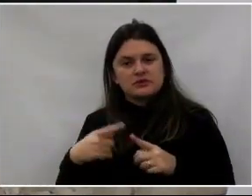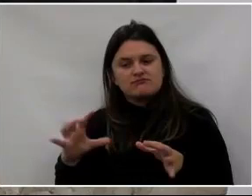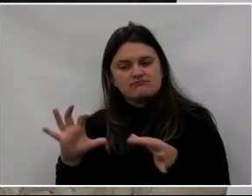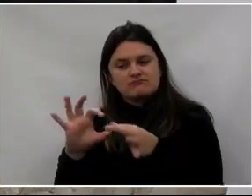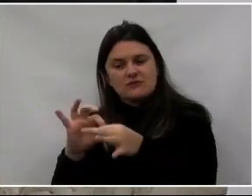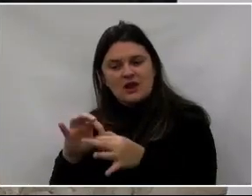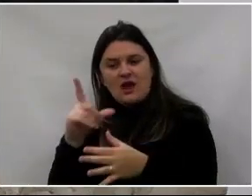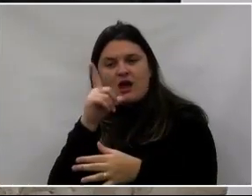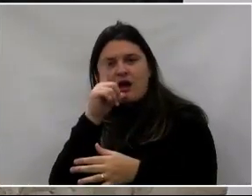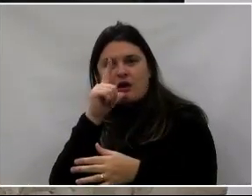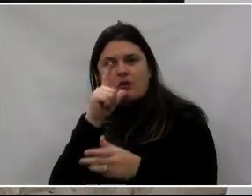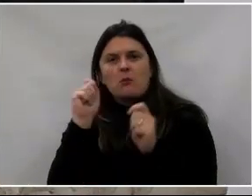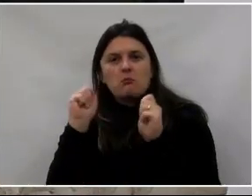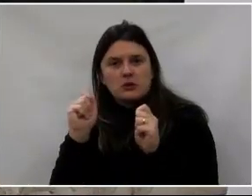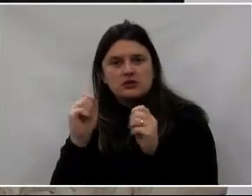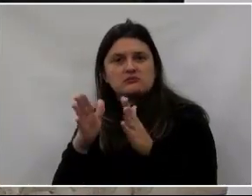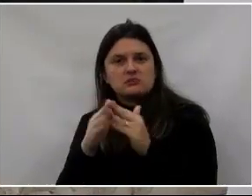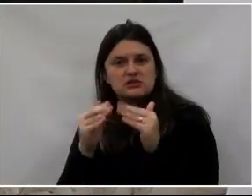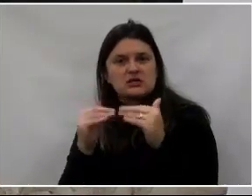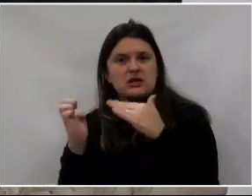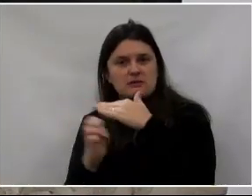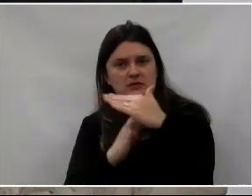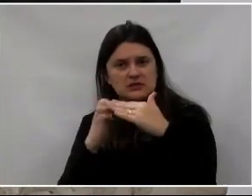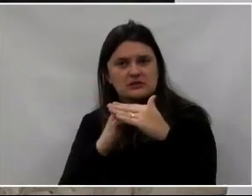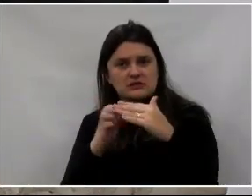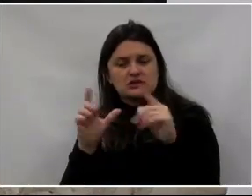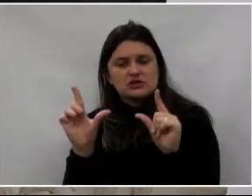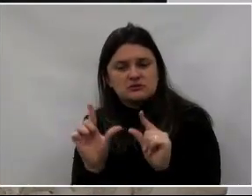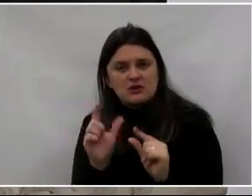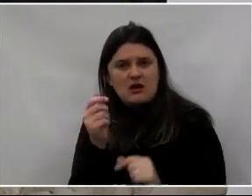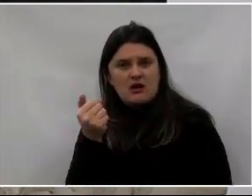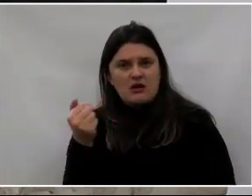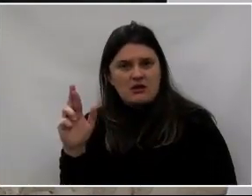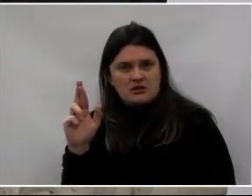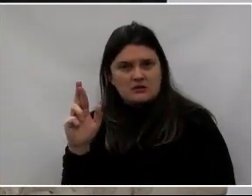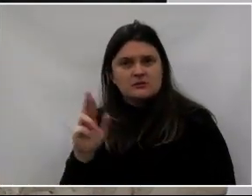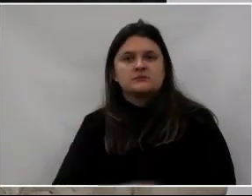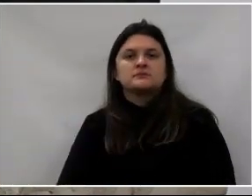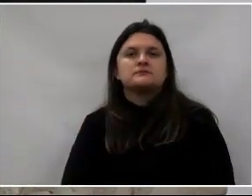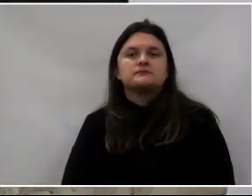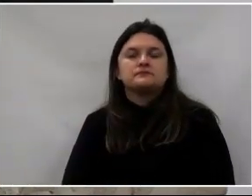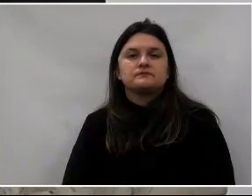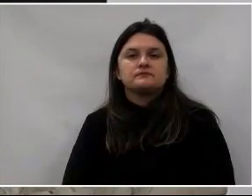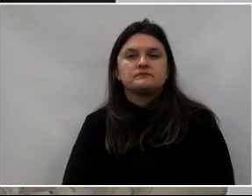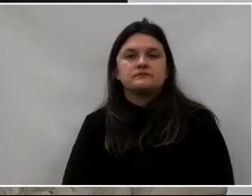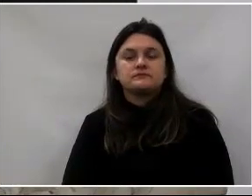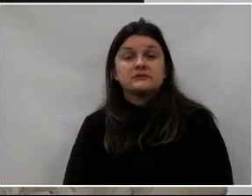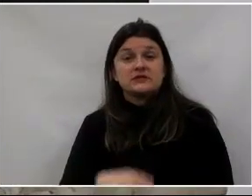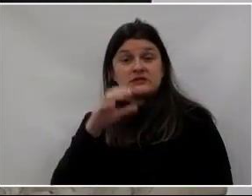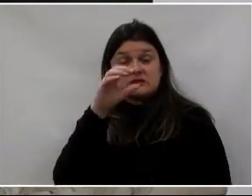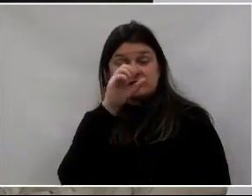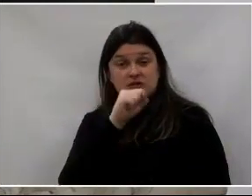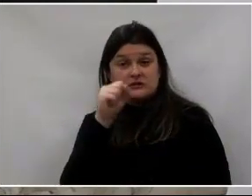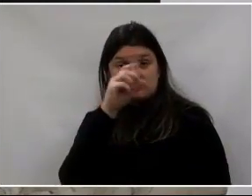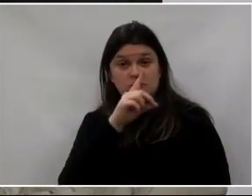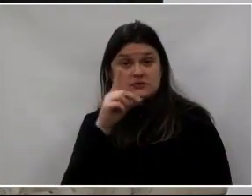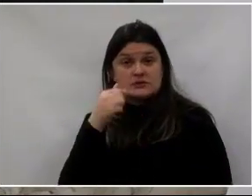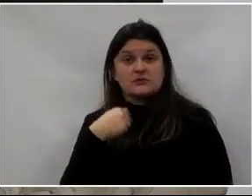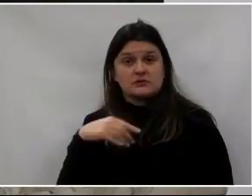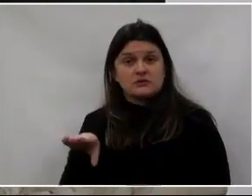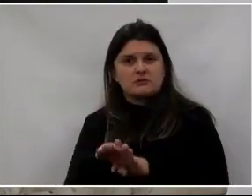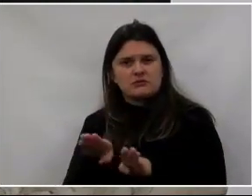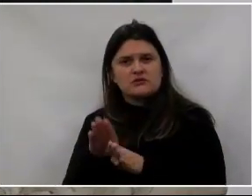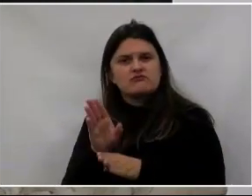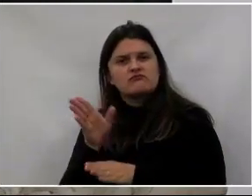nova de água, você pode exigir da Sanepar a instalação do equipamento. Então, e também, fim de semana, também andei no